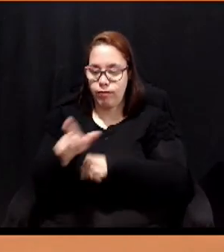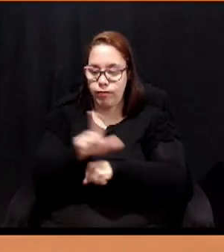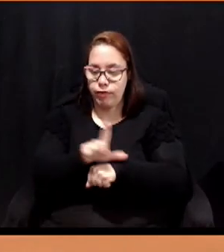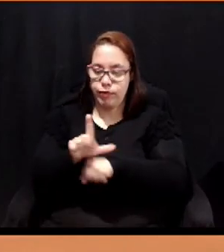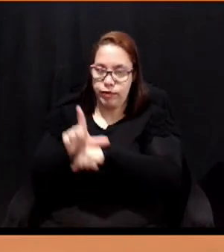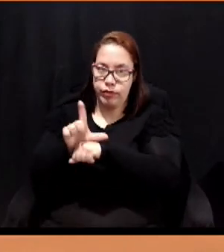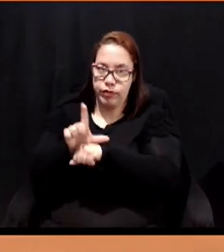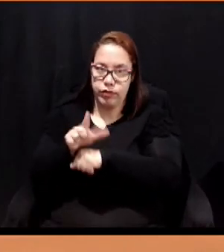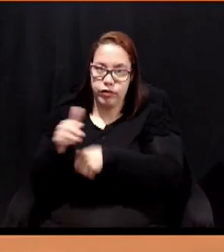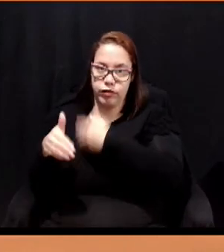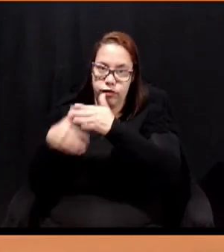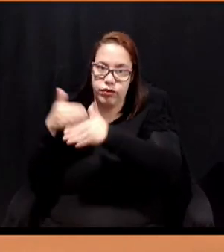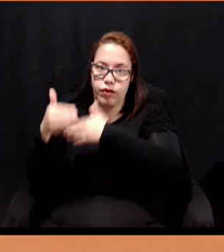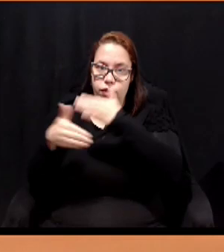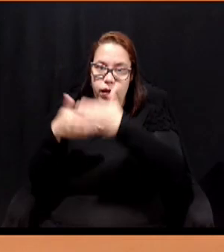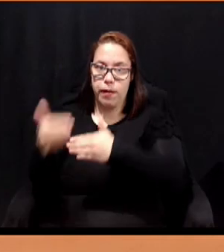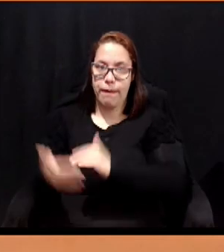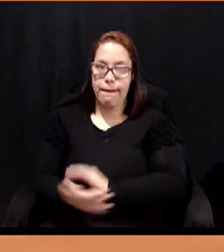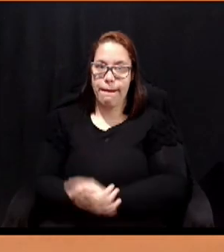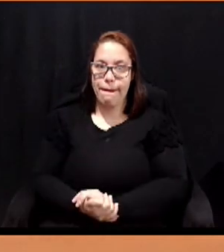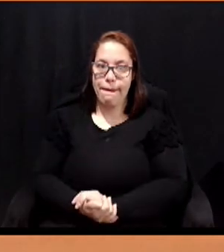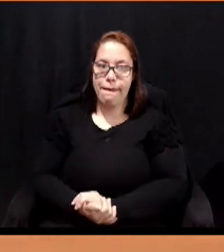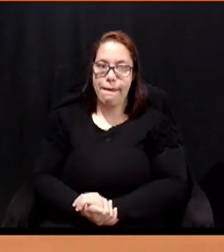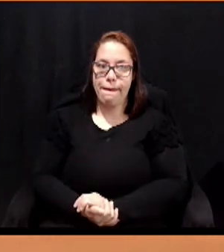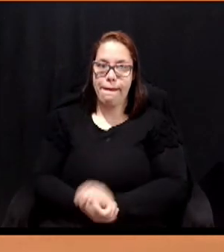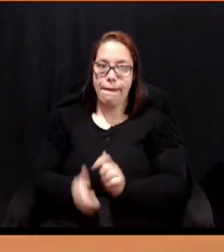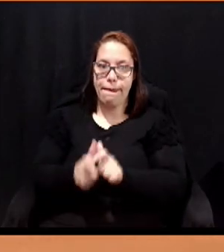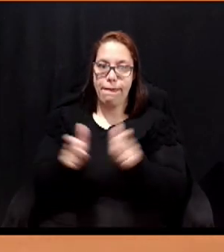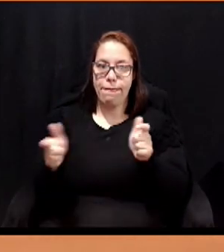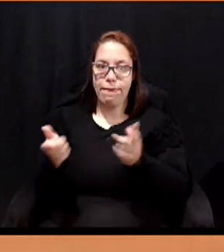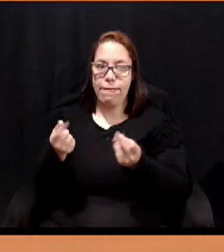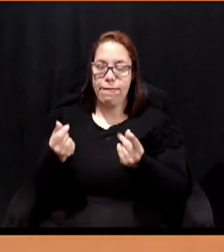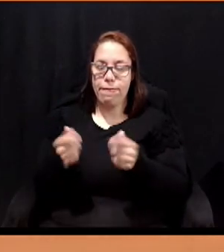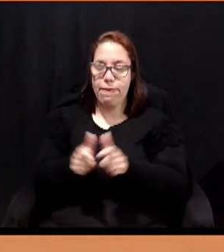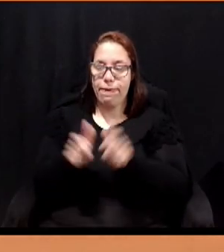tradições, né, e crescimento econômico para a